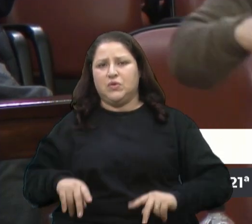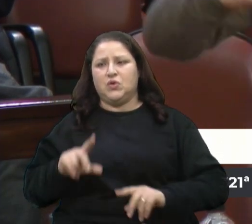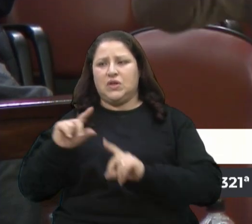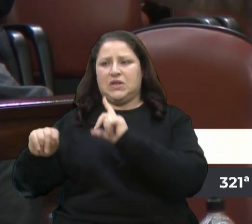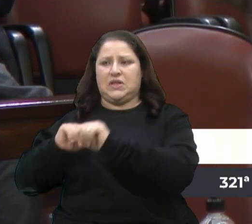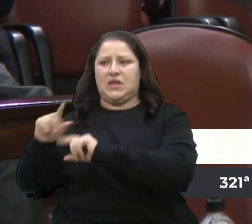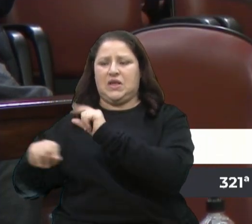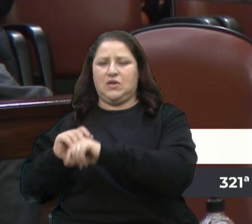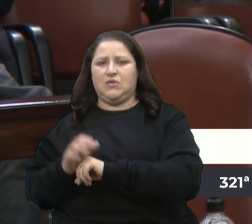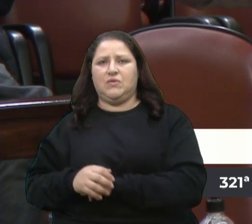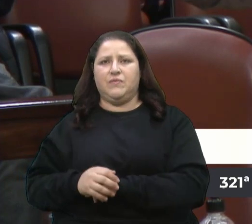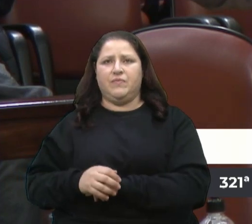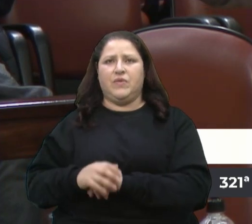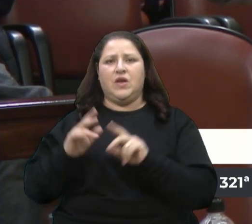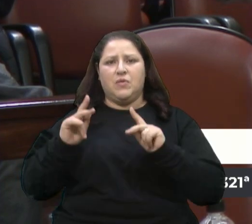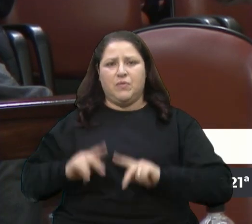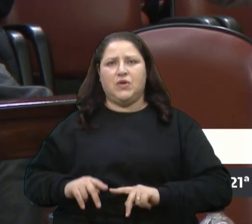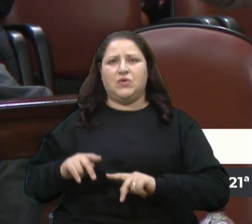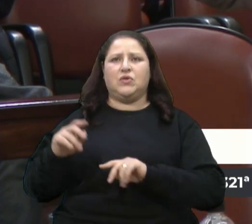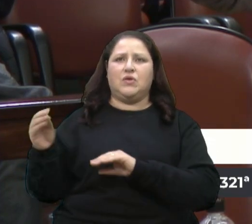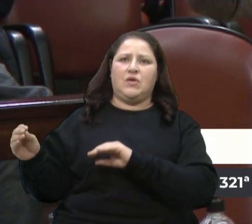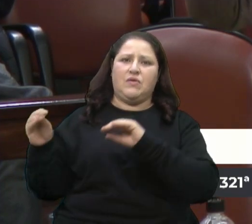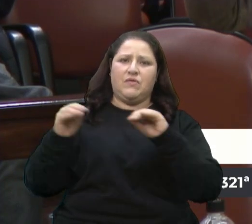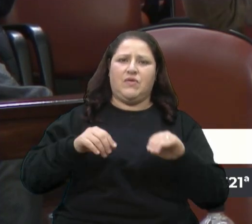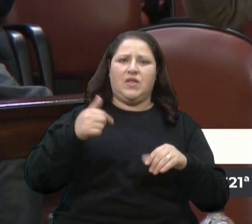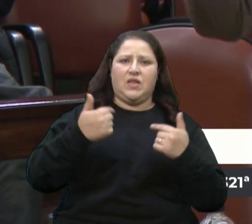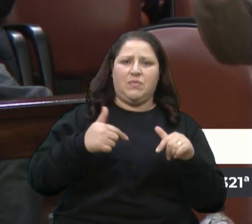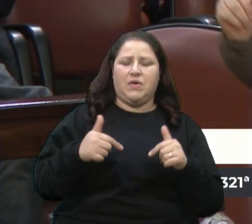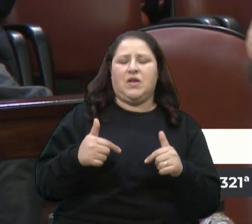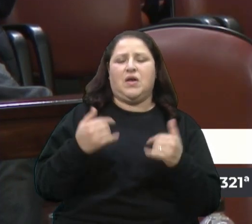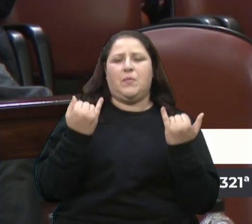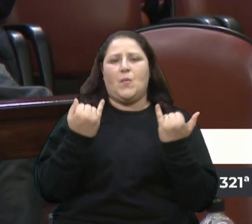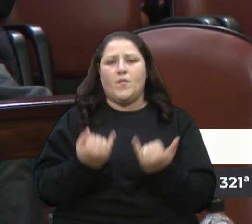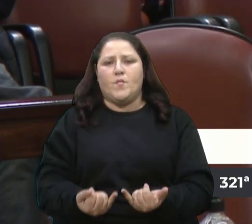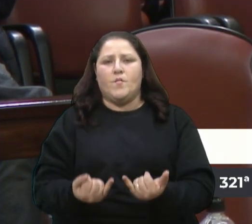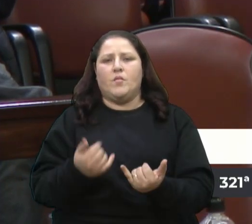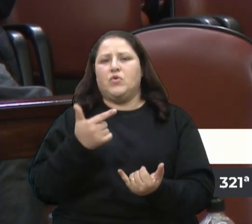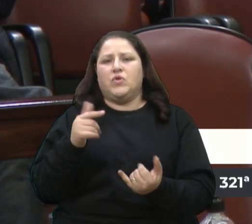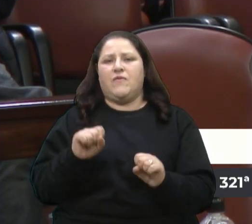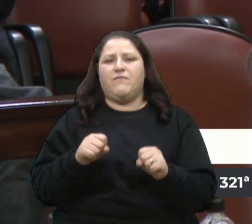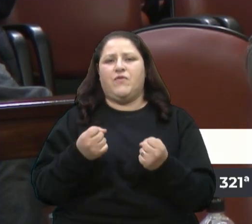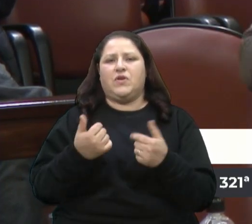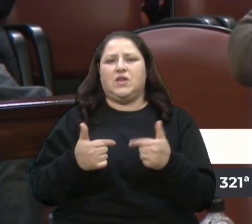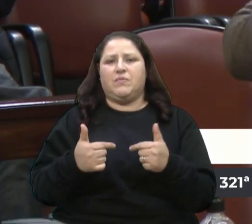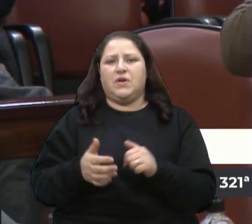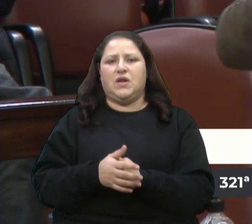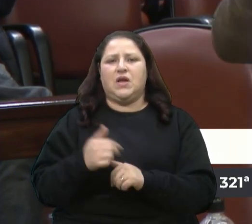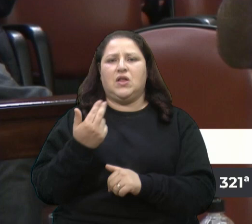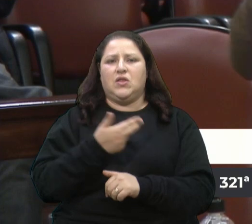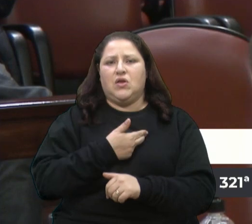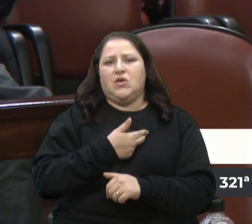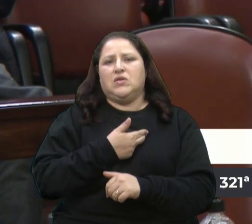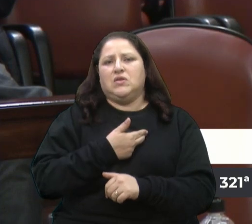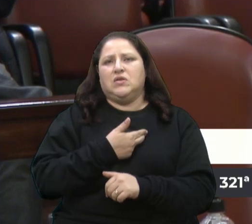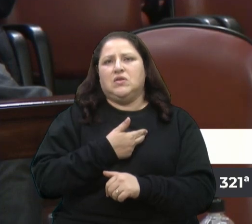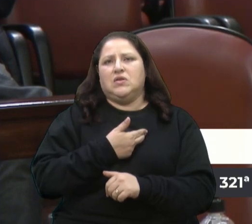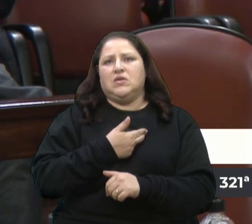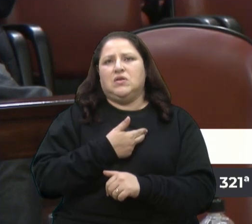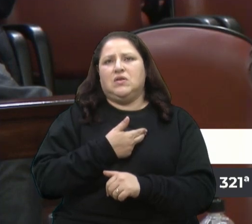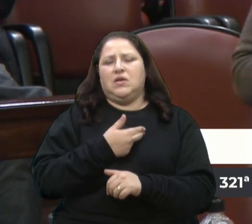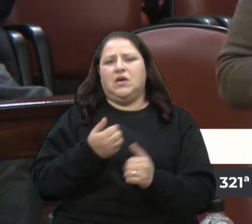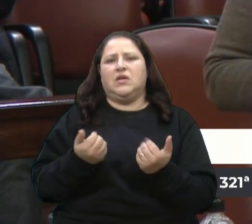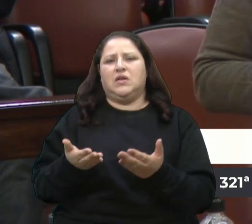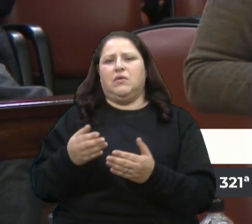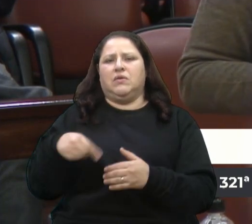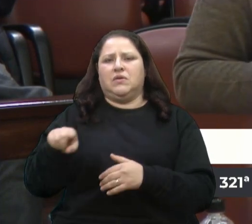mas aquele pessoal vem aqui trabalhar, eles vêm tudo magro lá, que não tem nem força para trabalhar. Aí eles passam por um processo de engorda,